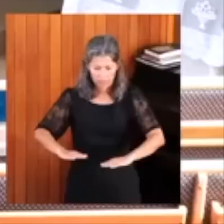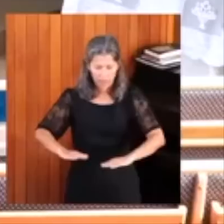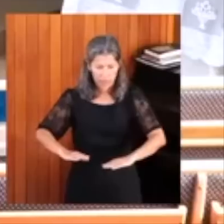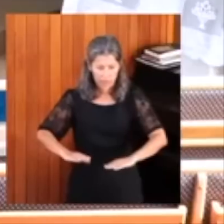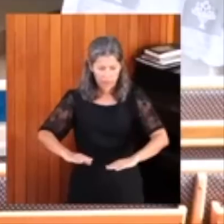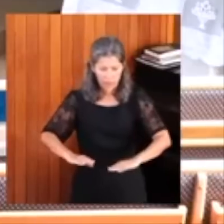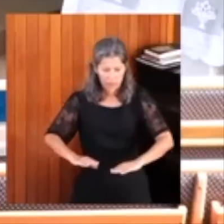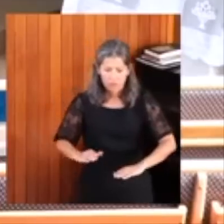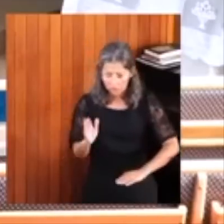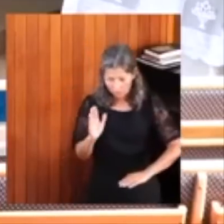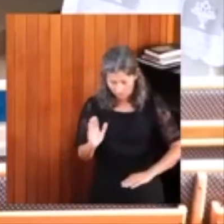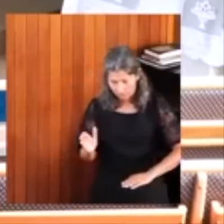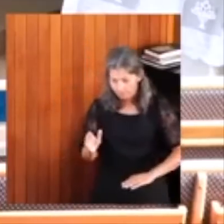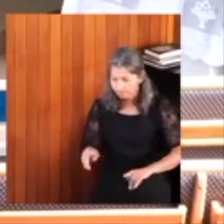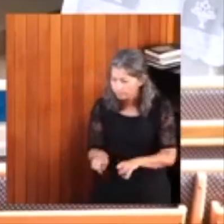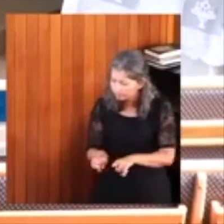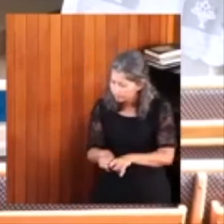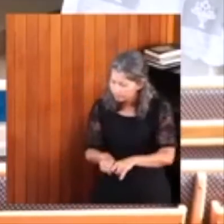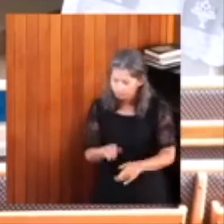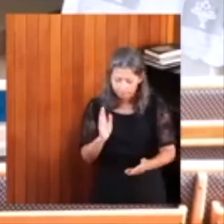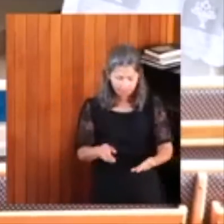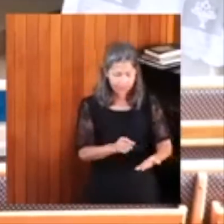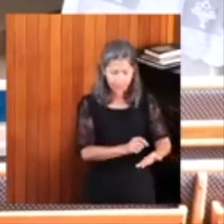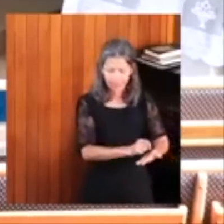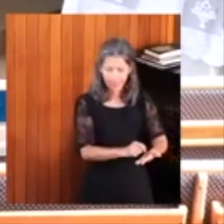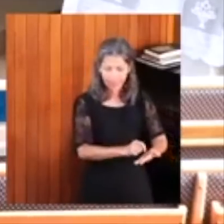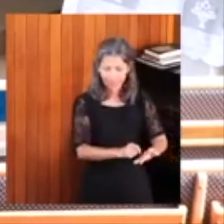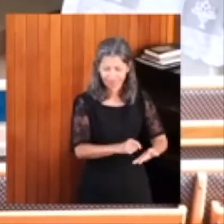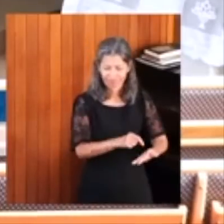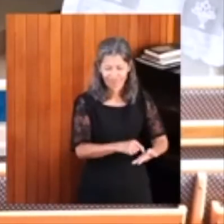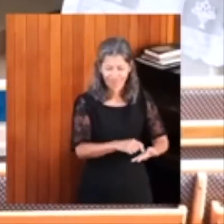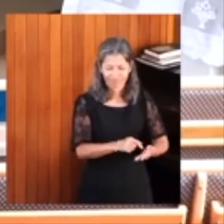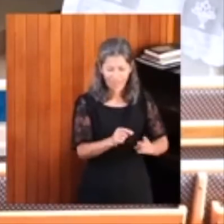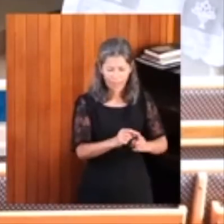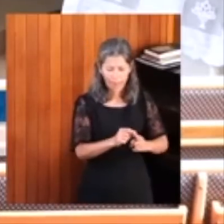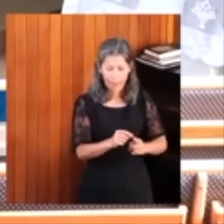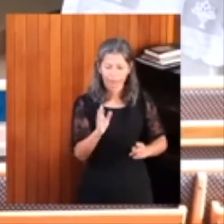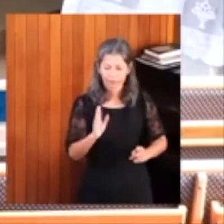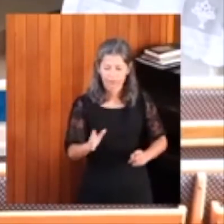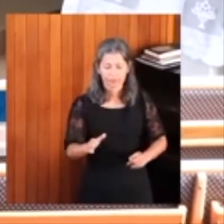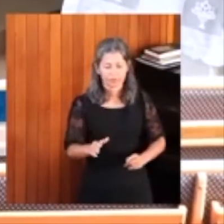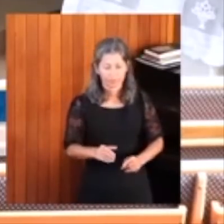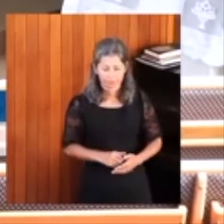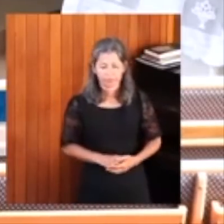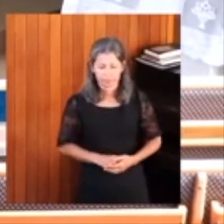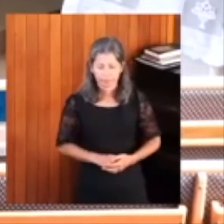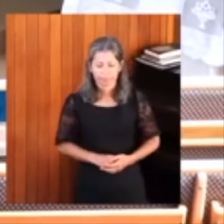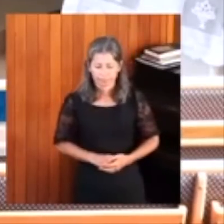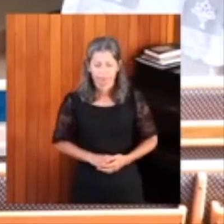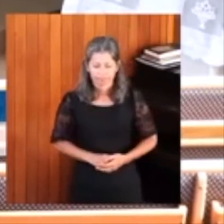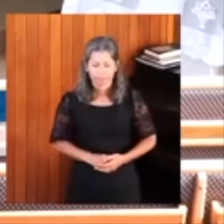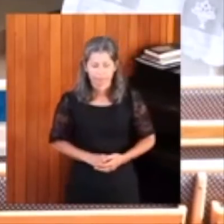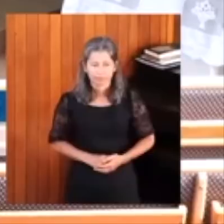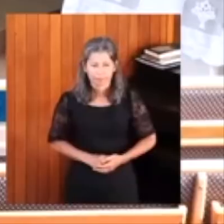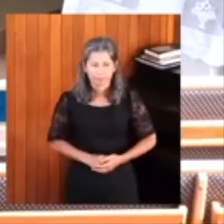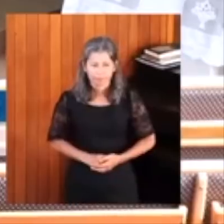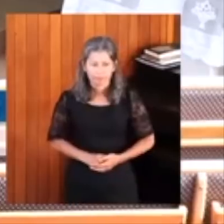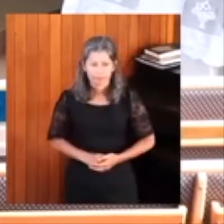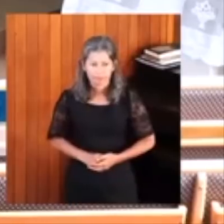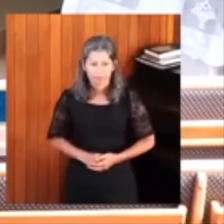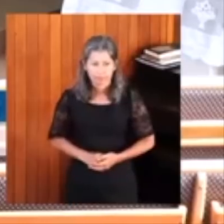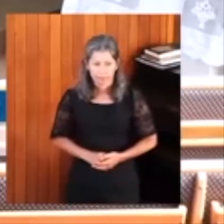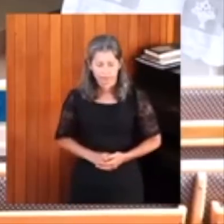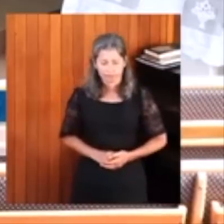também, para os estudantes da profecia, o começo do tempo do fim. Começo do tempo do fim, que é justamente o sexto